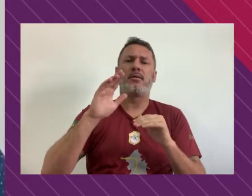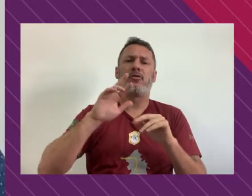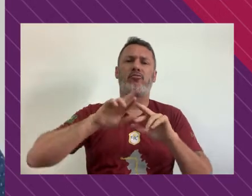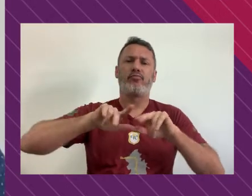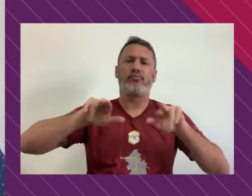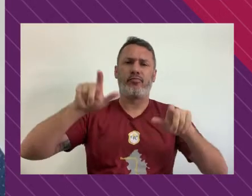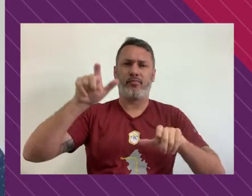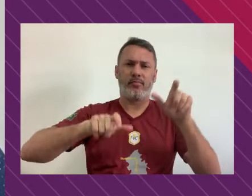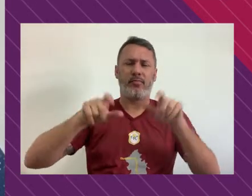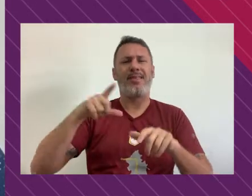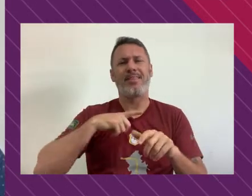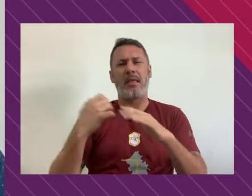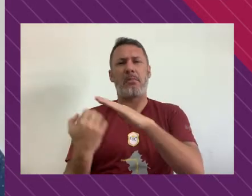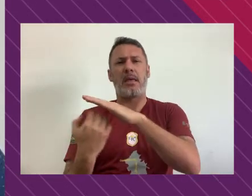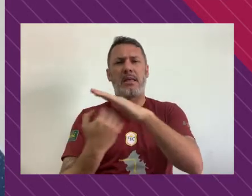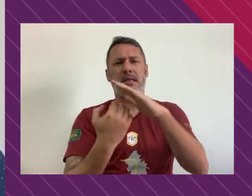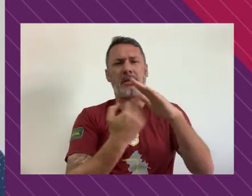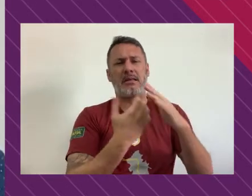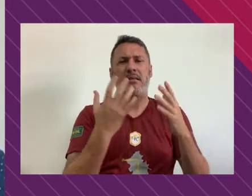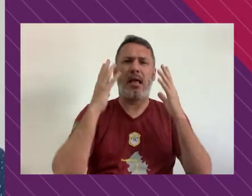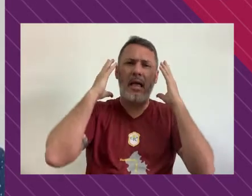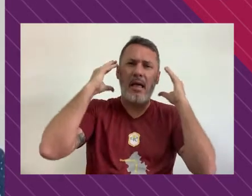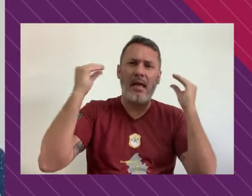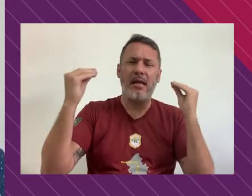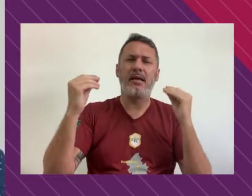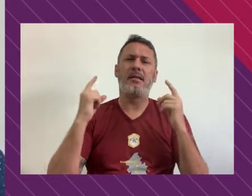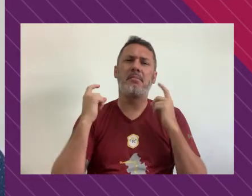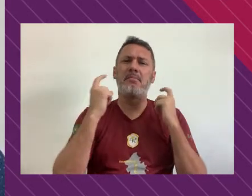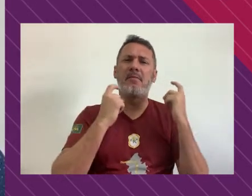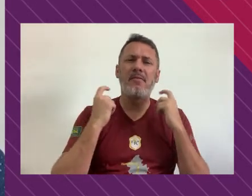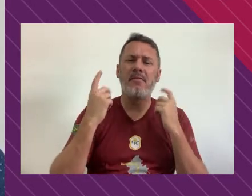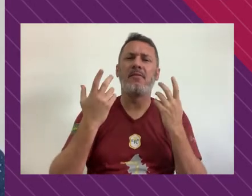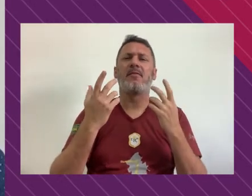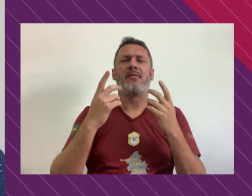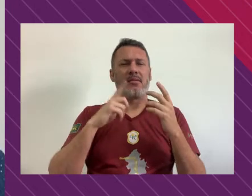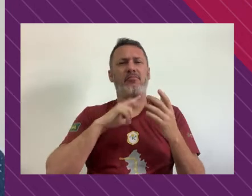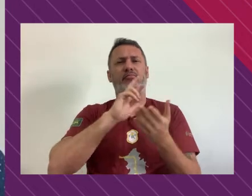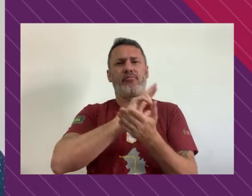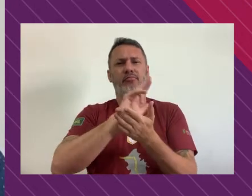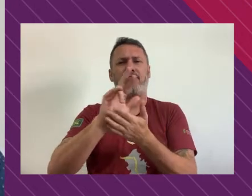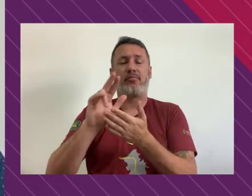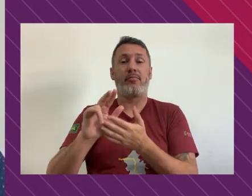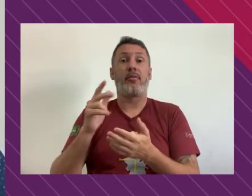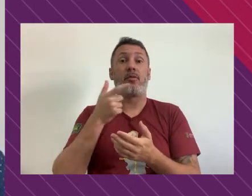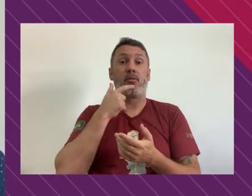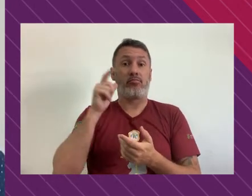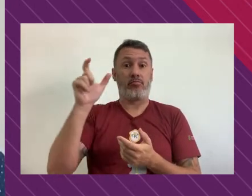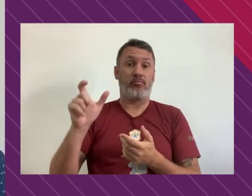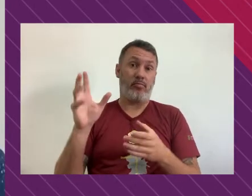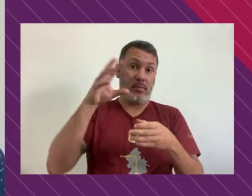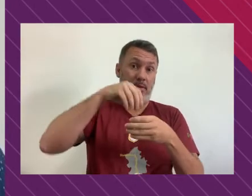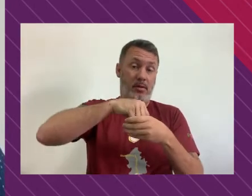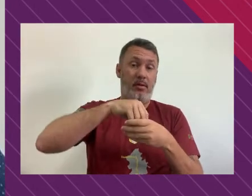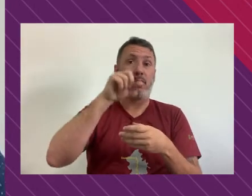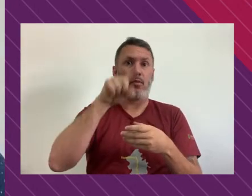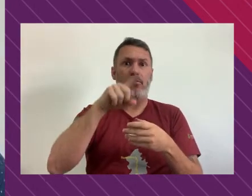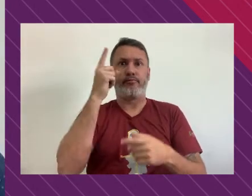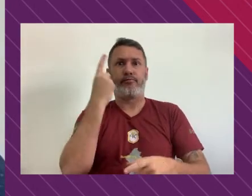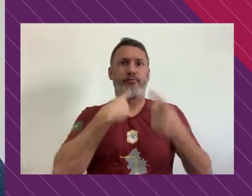Grupo Boticário, DP e outras empresas. Faz parte da equipe que revolucionou a comunicação de cerveja no país atendendo a marca